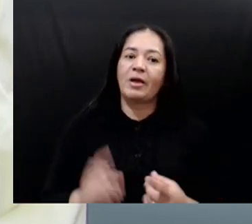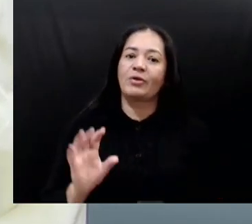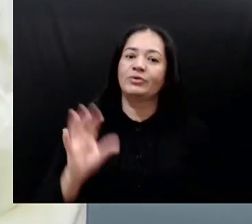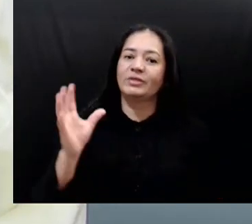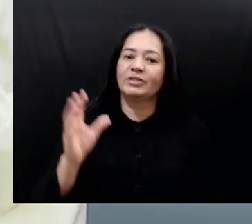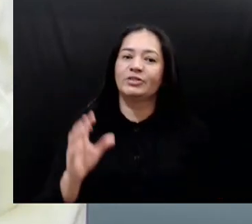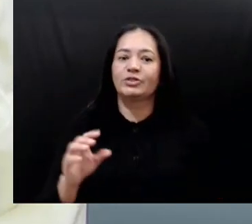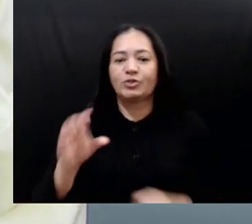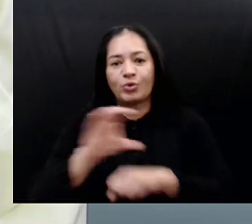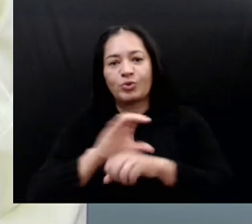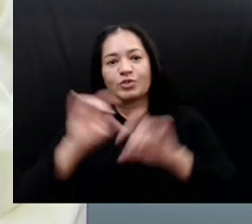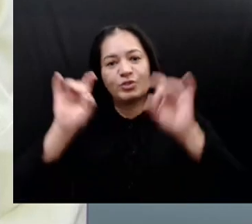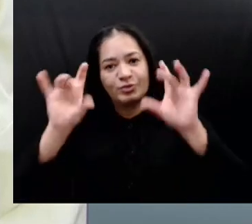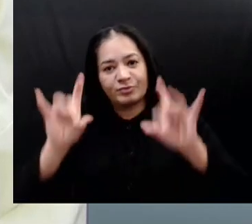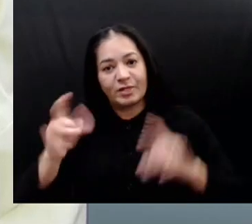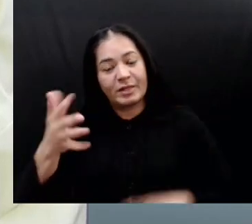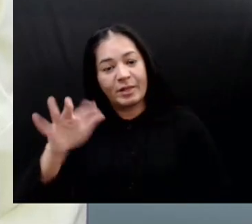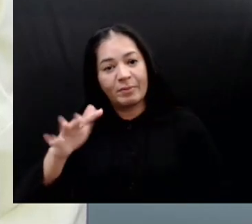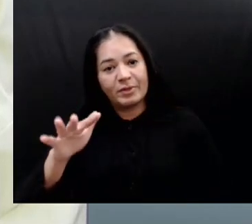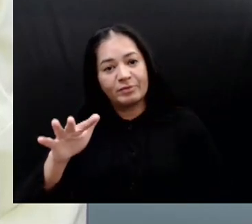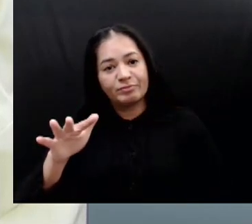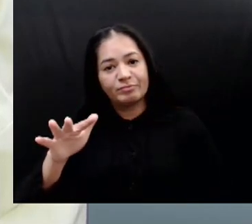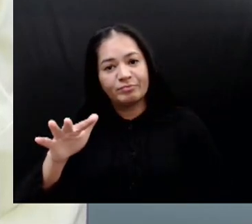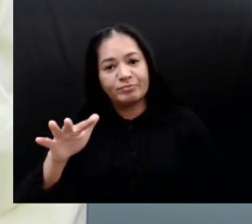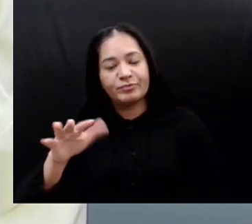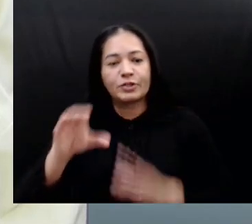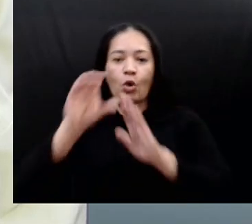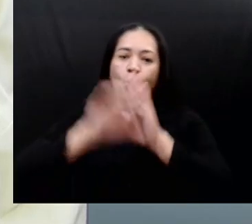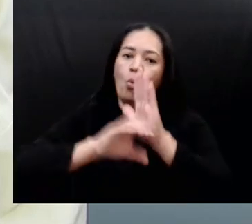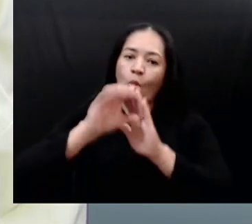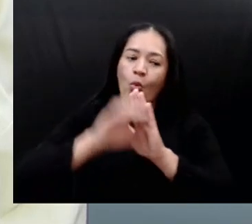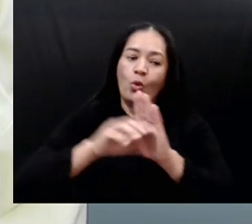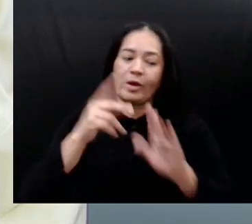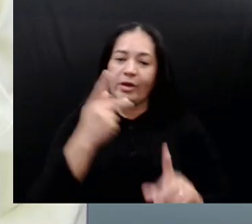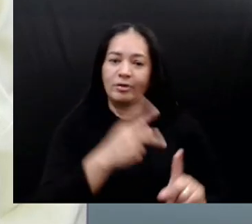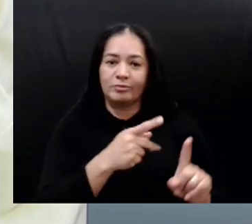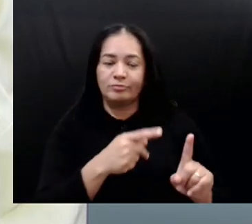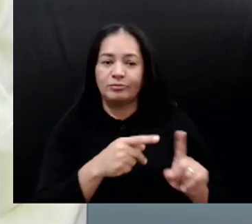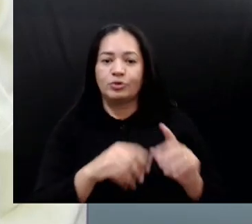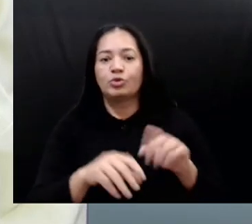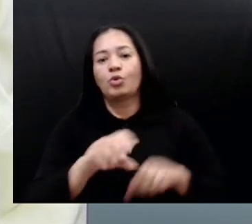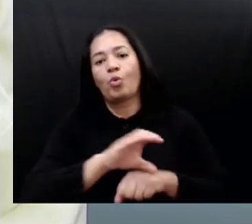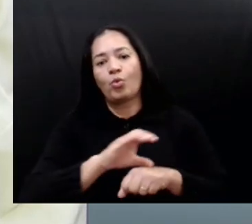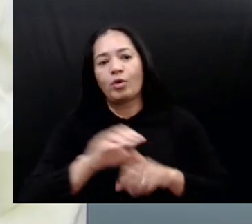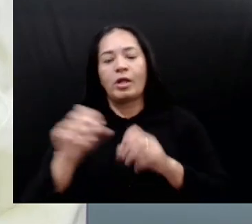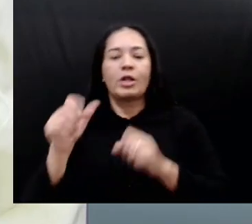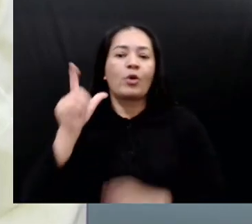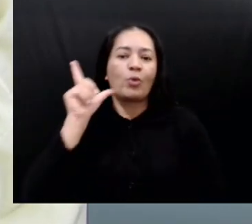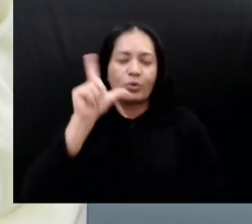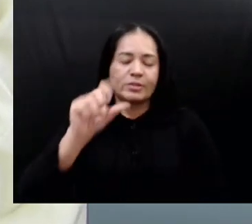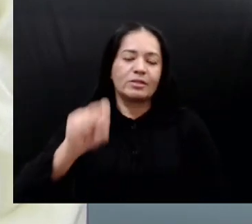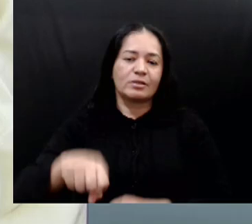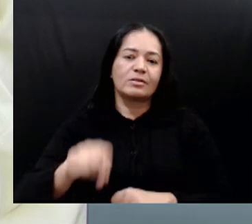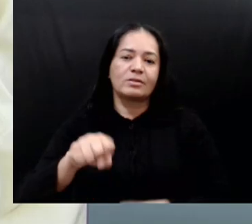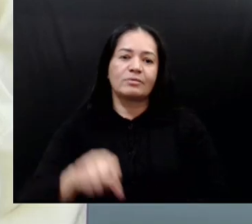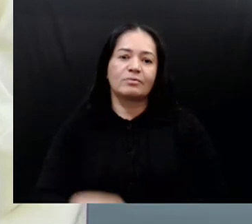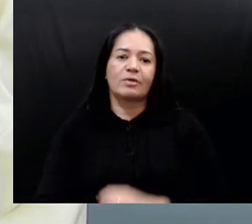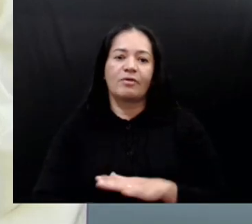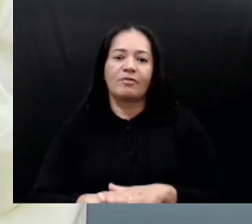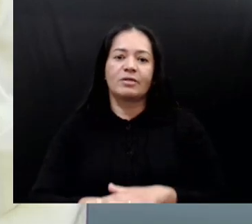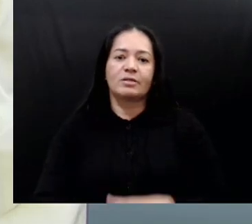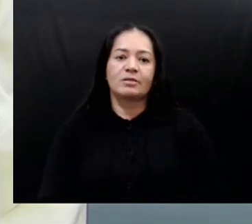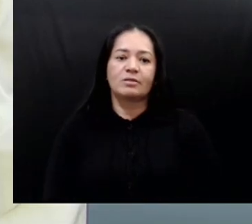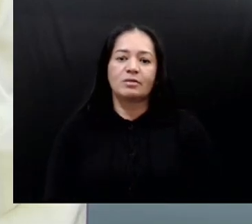curso de especialização, do currículo desse curso, ele consegue sim fazer, mesmo que ele seja de uma outra